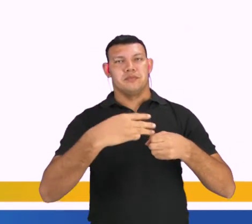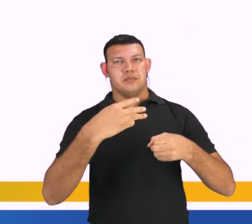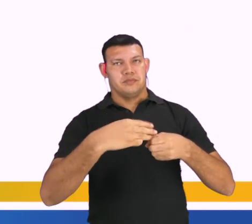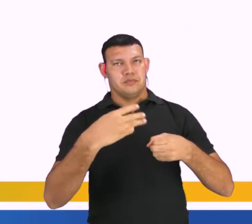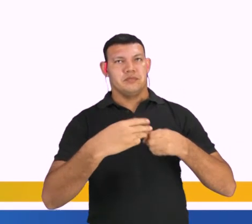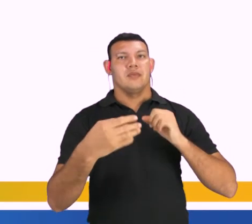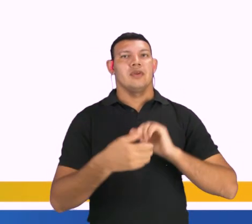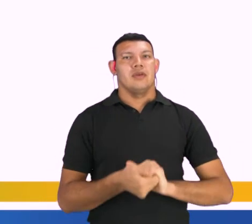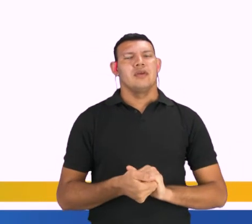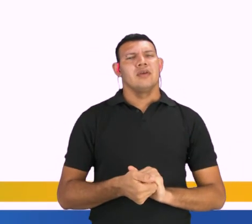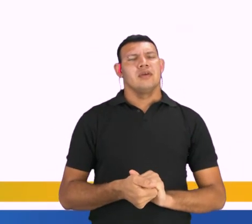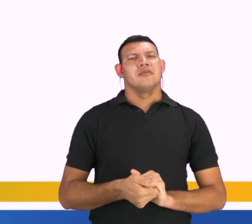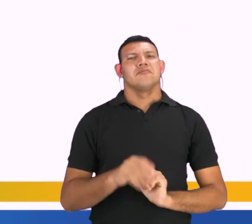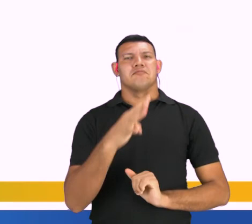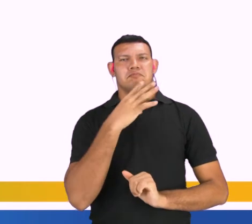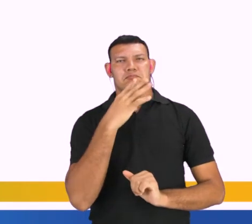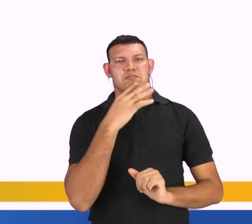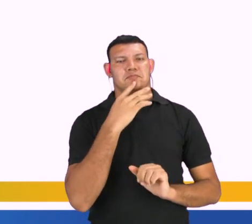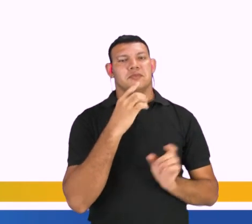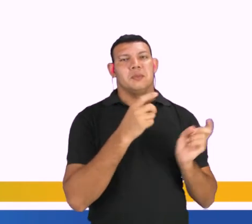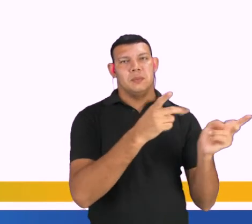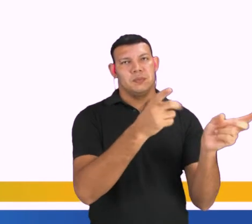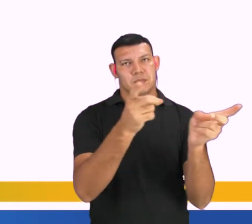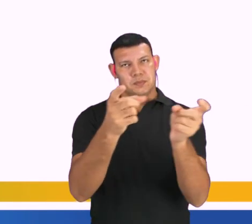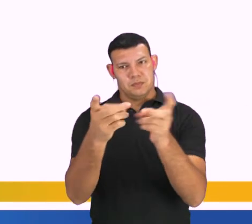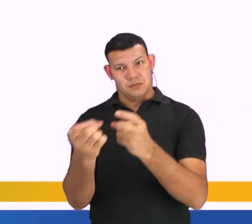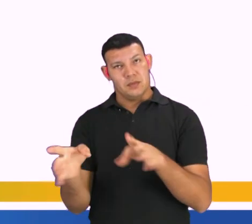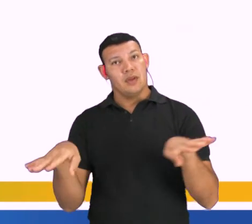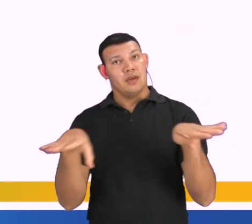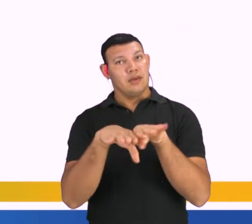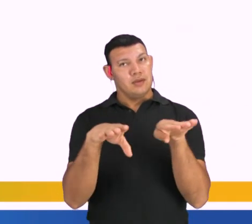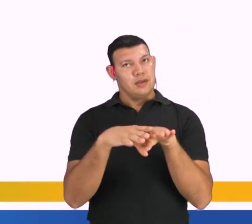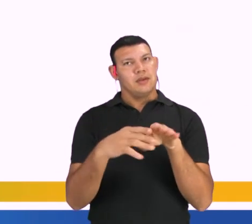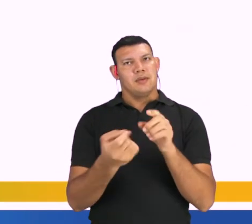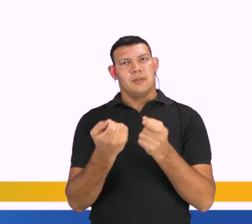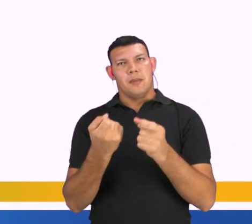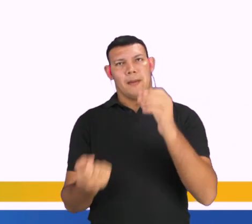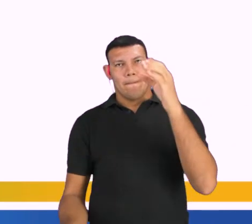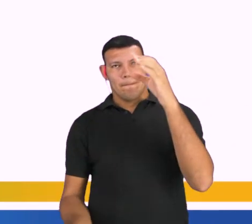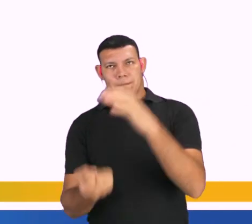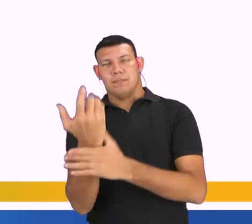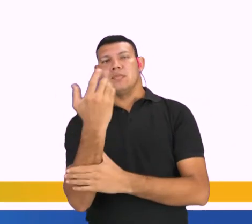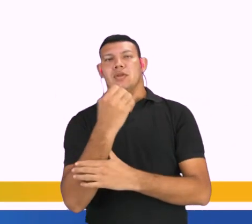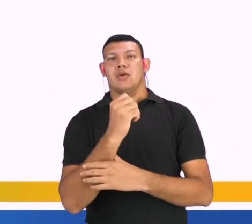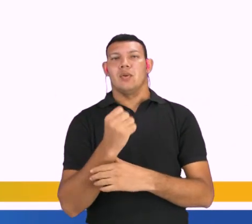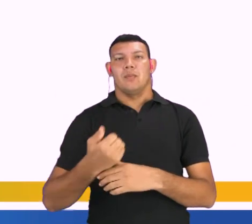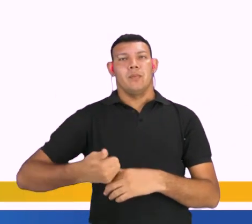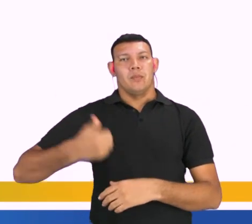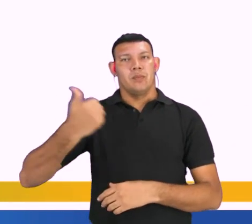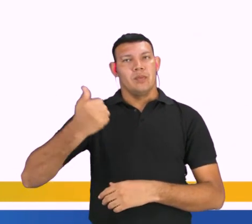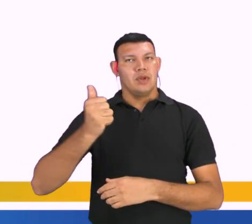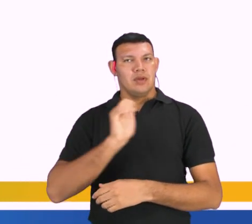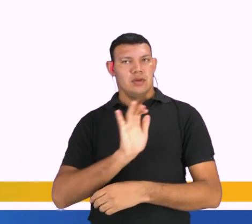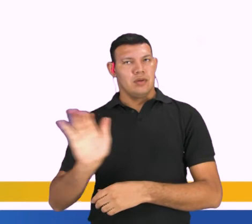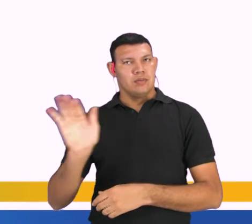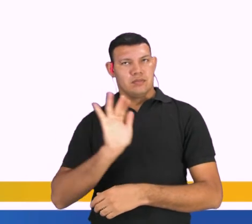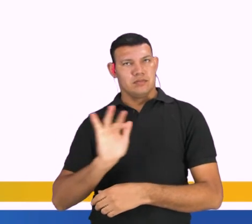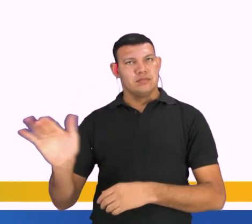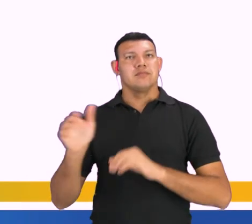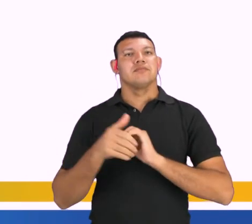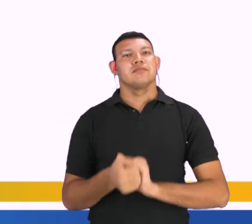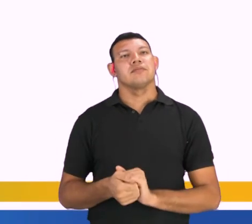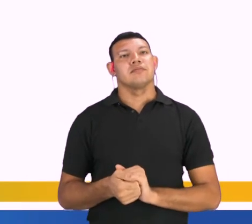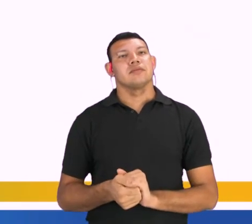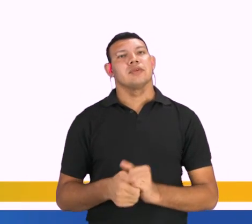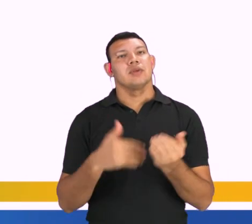e que era muito conhecido pelo comércio e também por desenvolver o primeiro alfabeto, esse da imagem. Os estudos da escrita